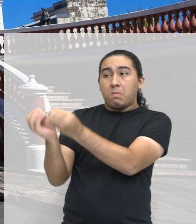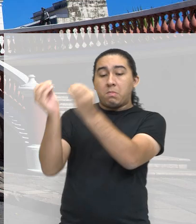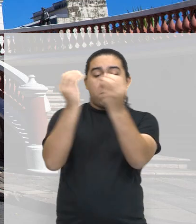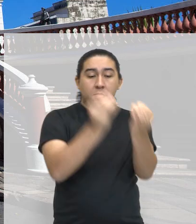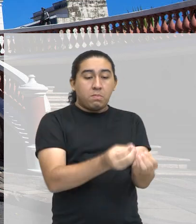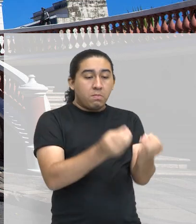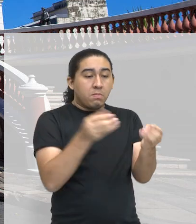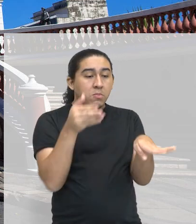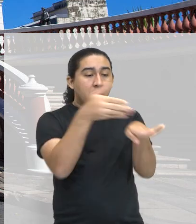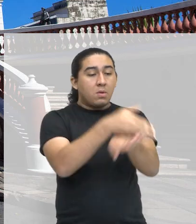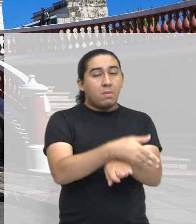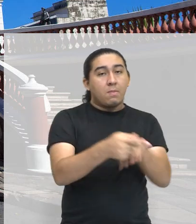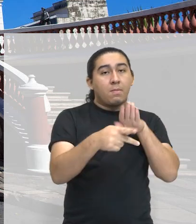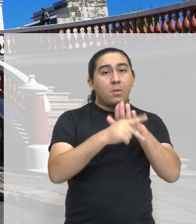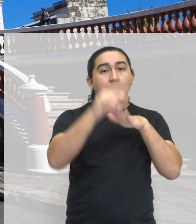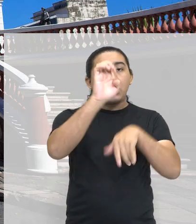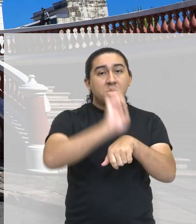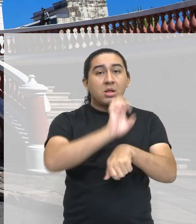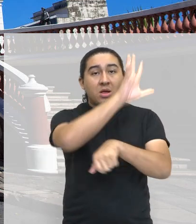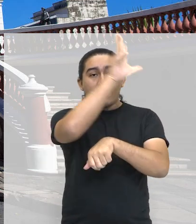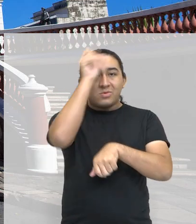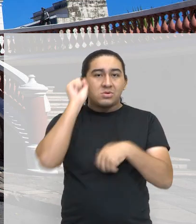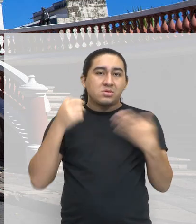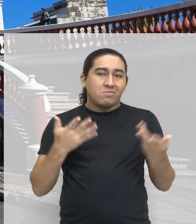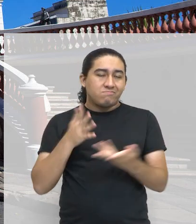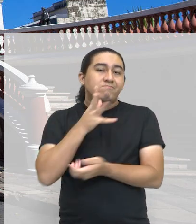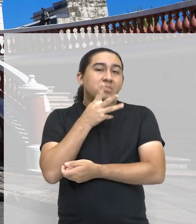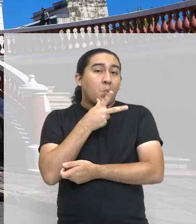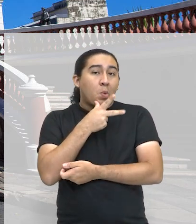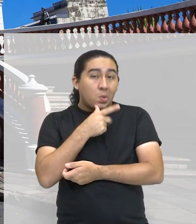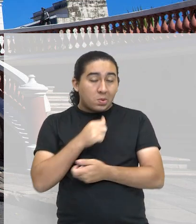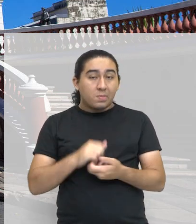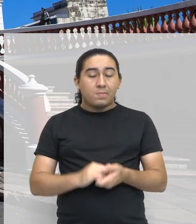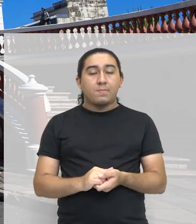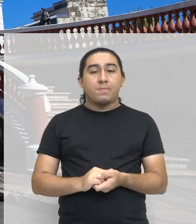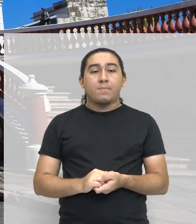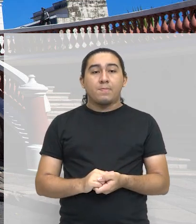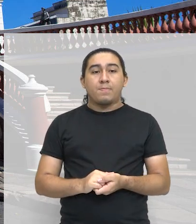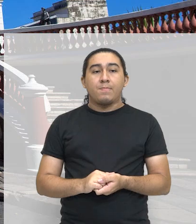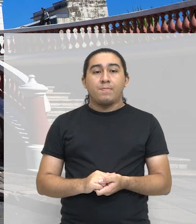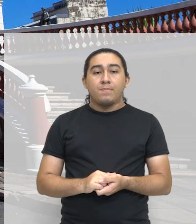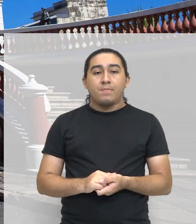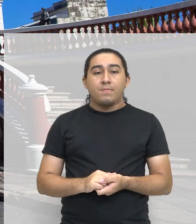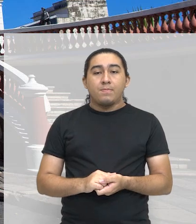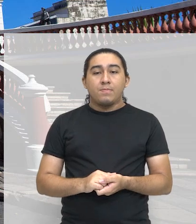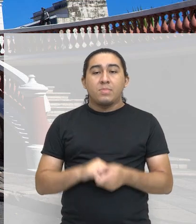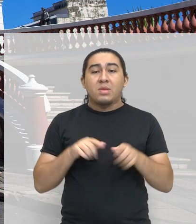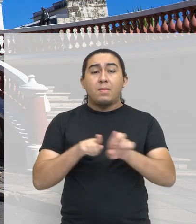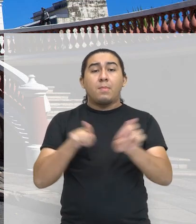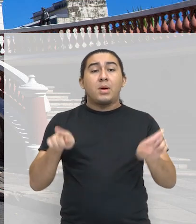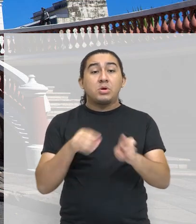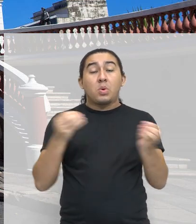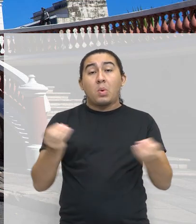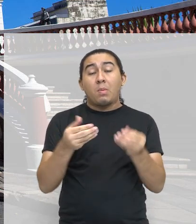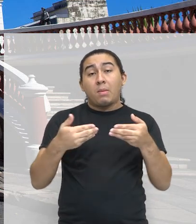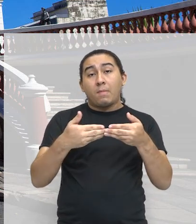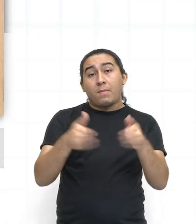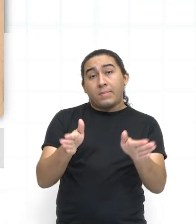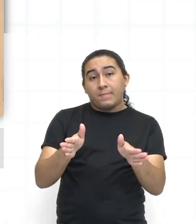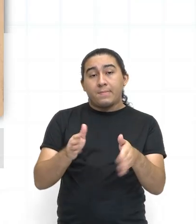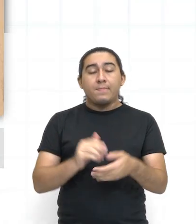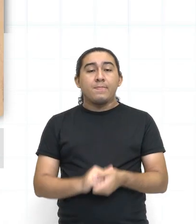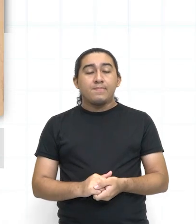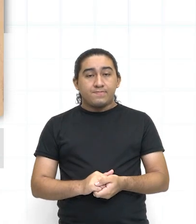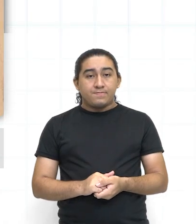foram importados para vir para o Amazonas, então demorava muito. E aí, quando é que se deu essa